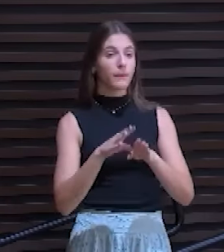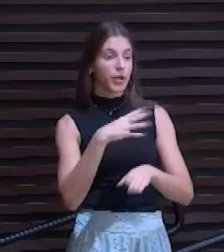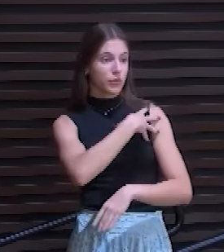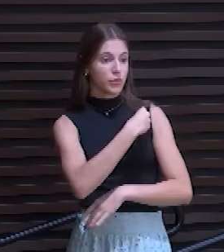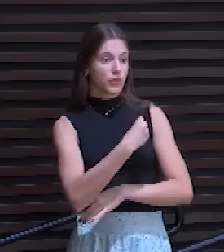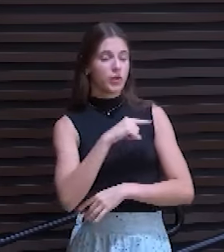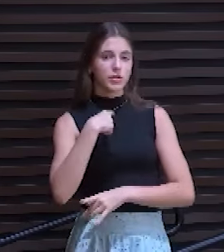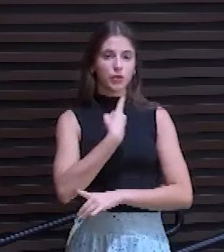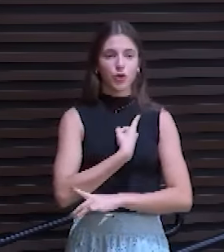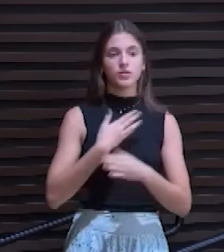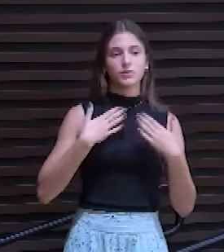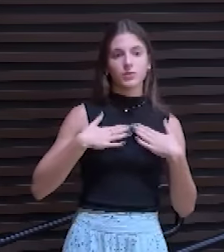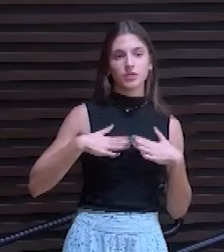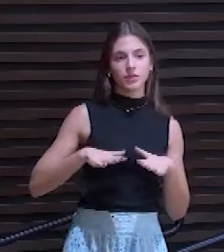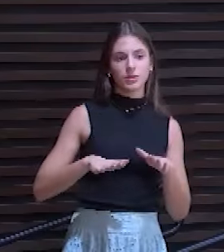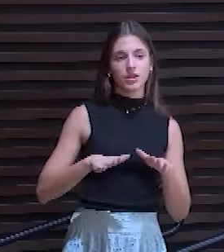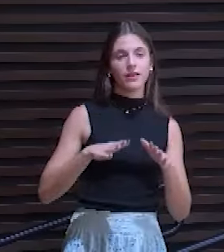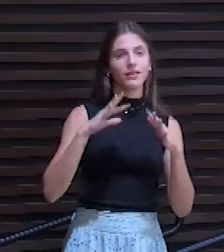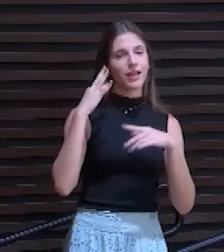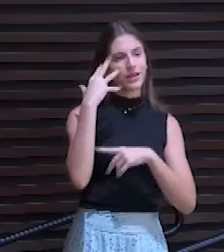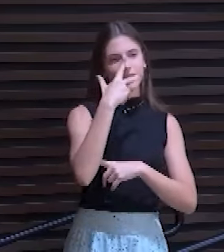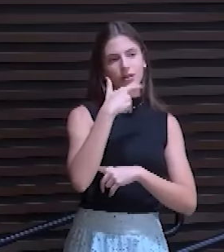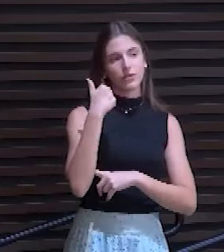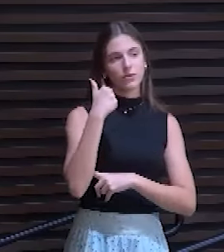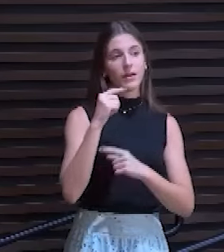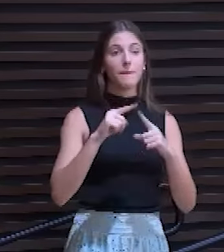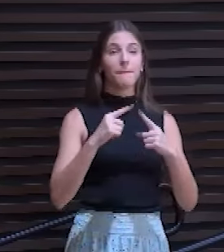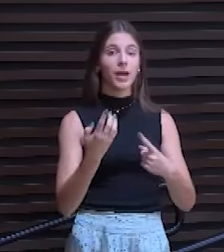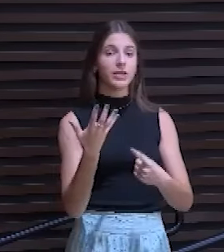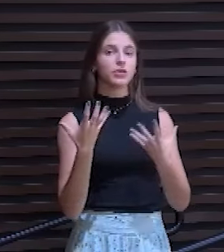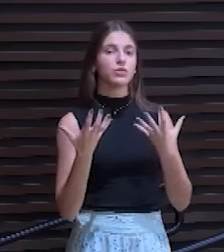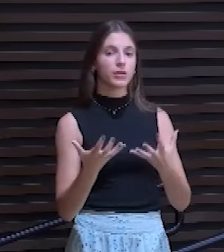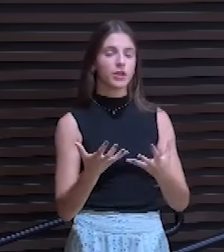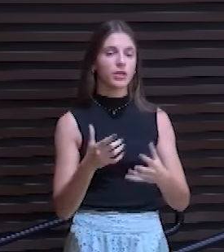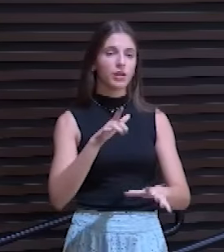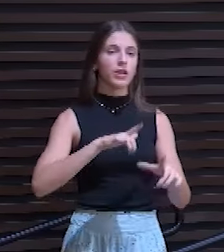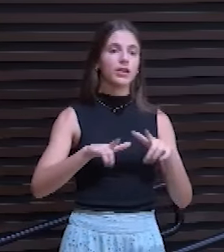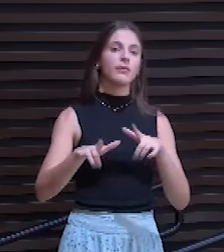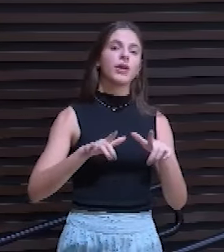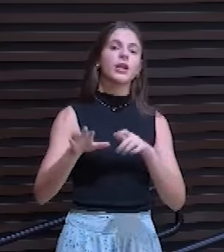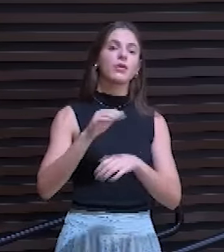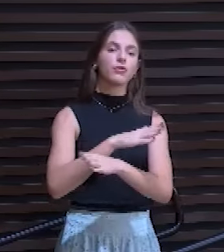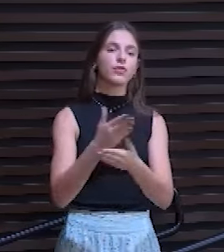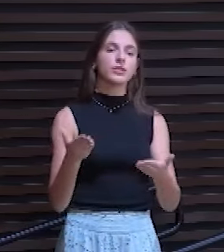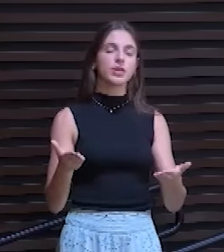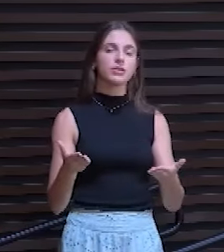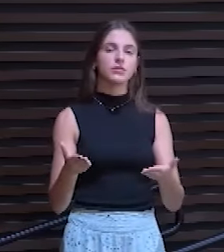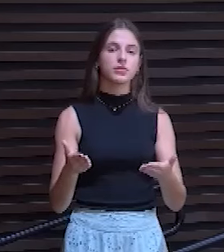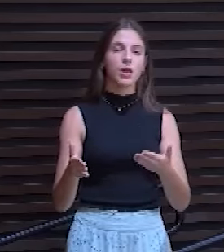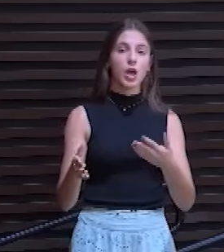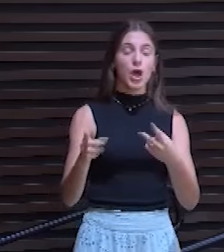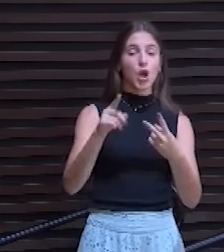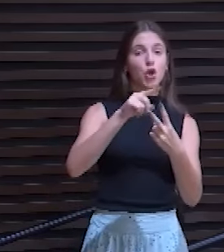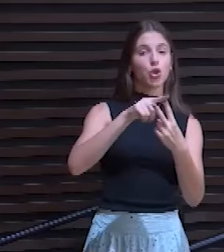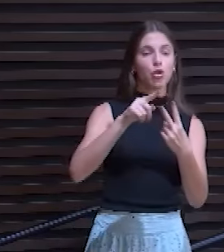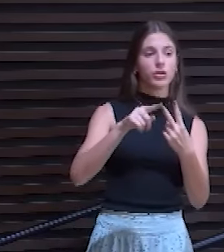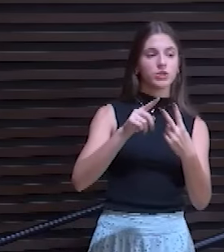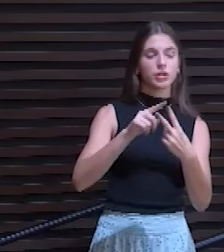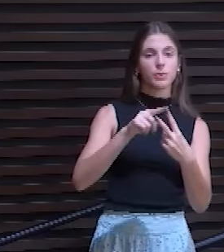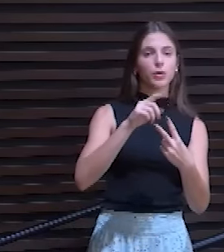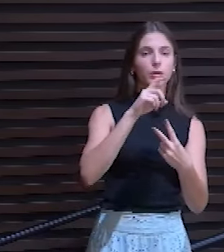descansados. Isso é lindo. Mas eu quero trabalhar com a igreja hoje 2 tipos de paternidade.